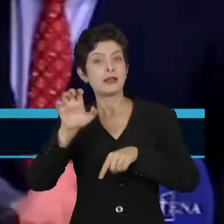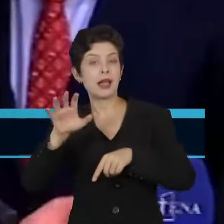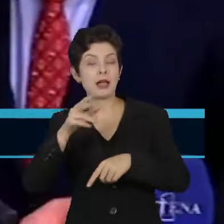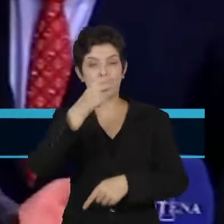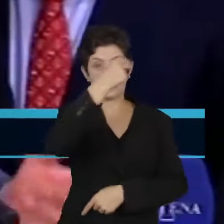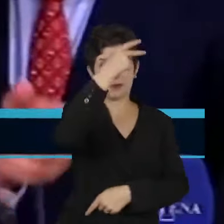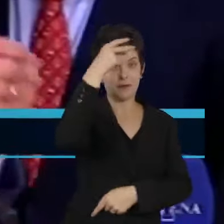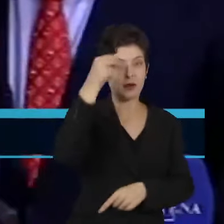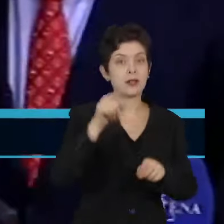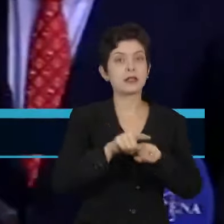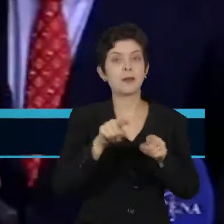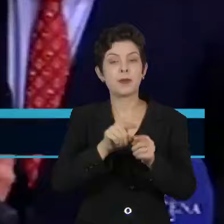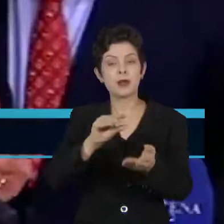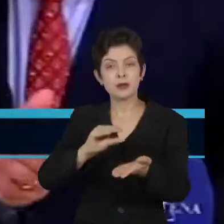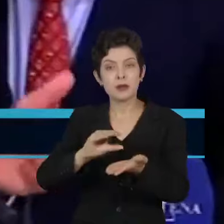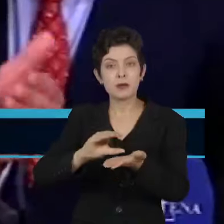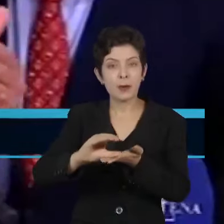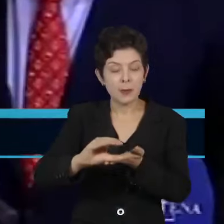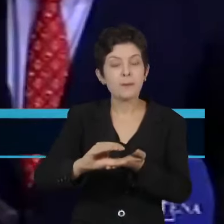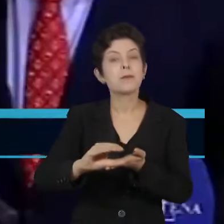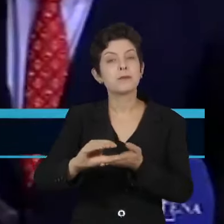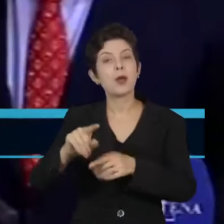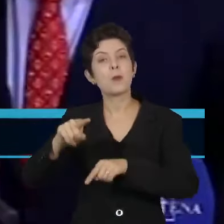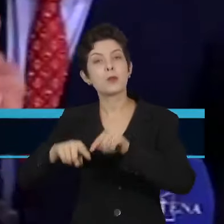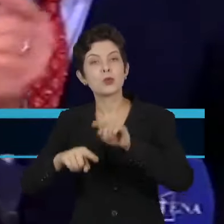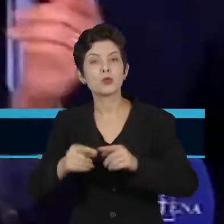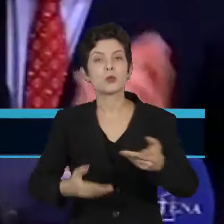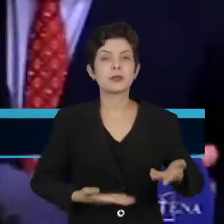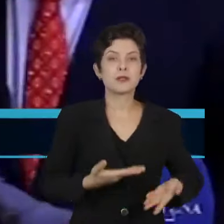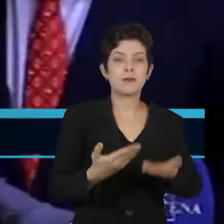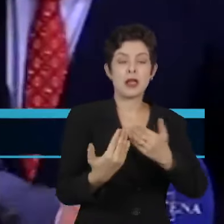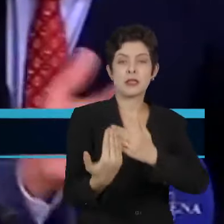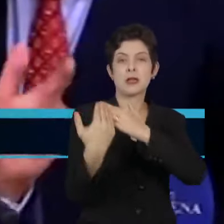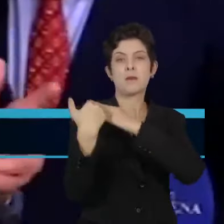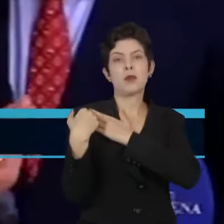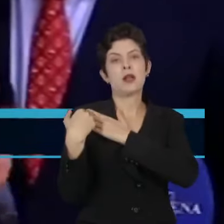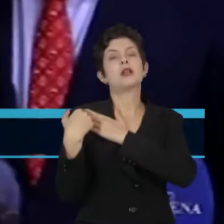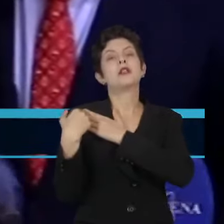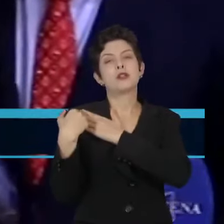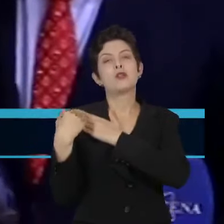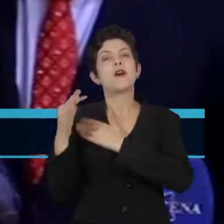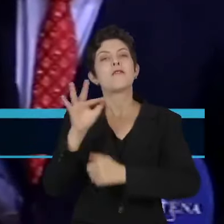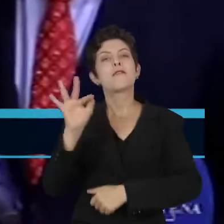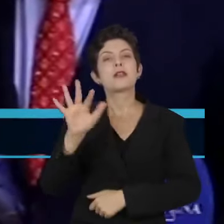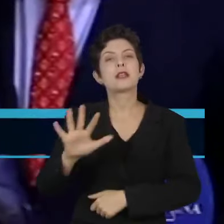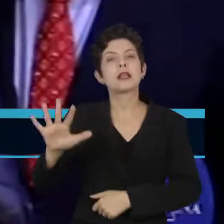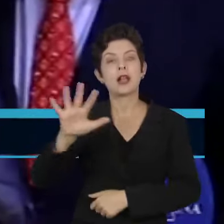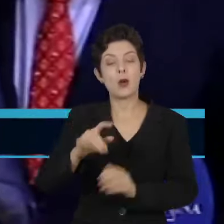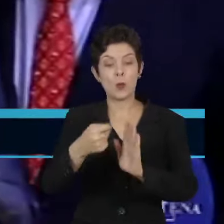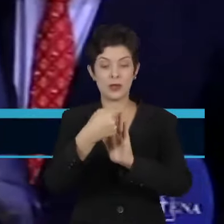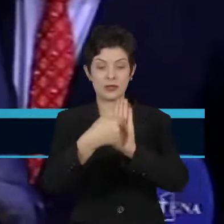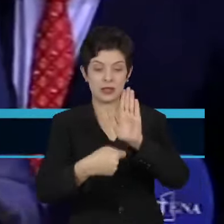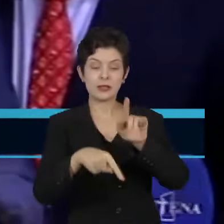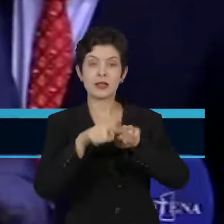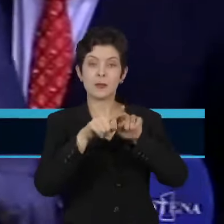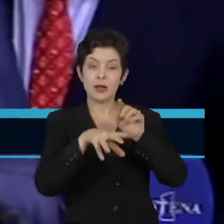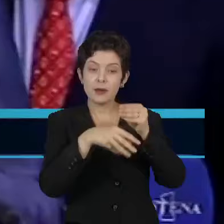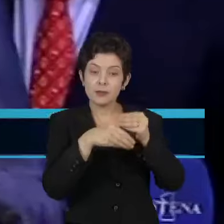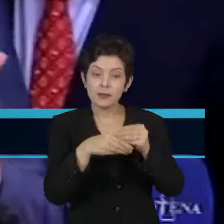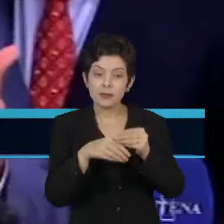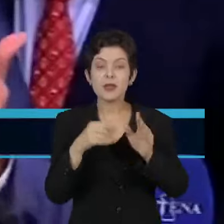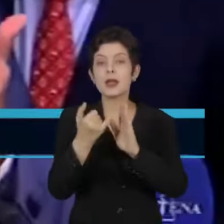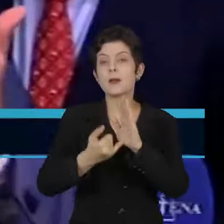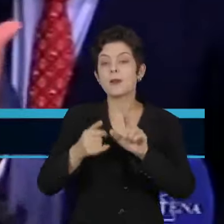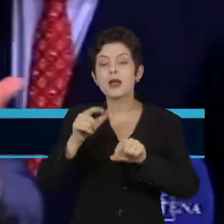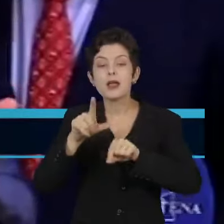e da Contribuição sobre Bens e Serviços sob responsabilidade da União. O mesmo texto trata do Imposto Seletivo, que